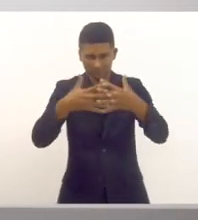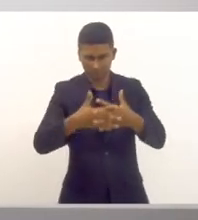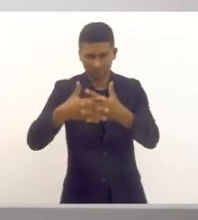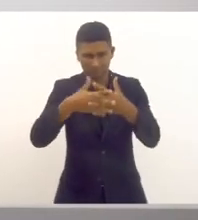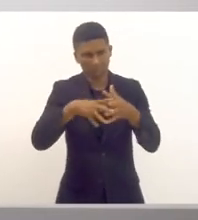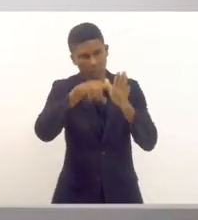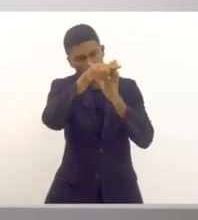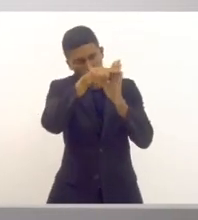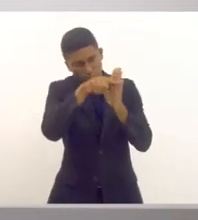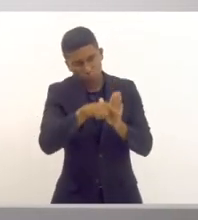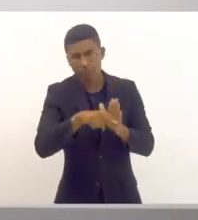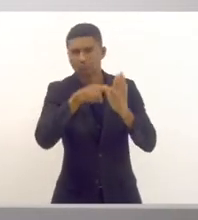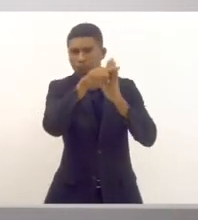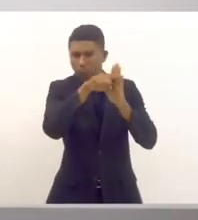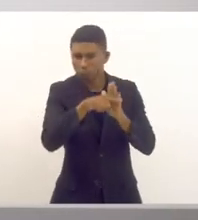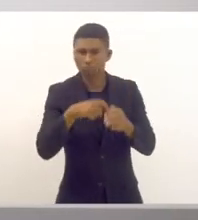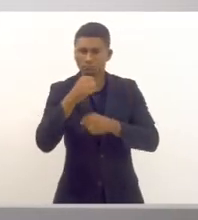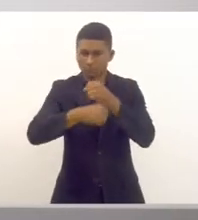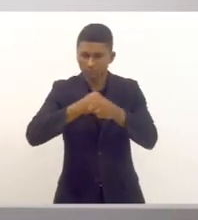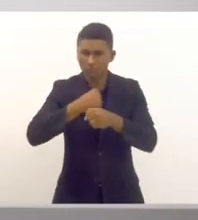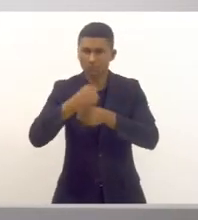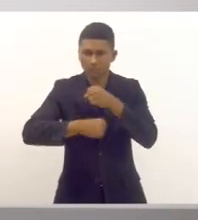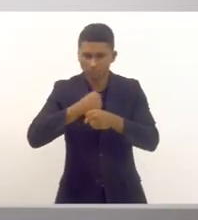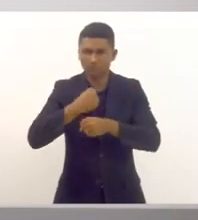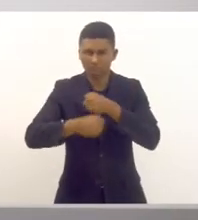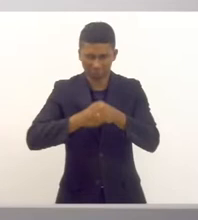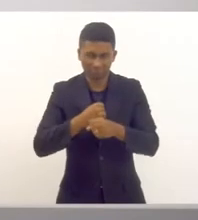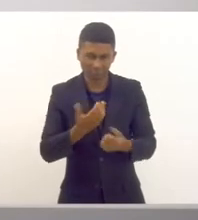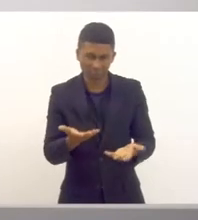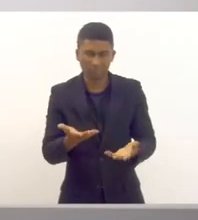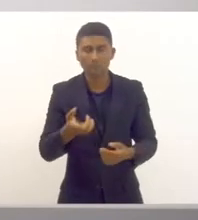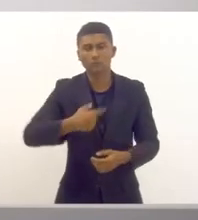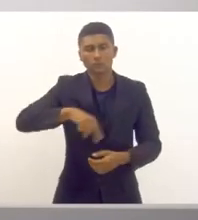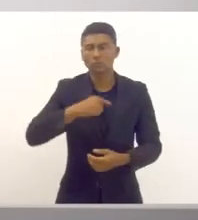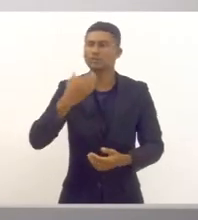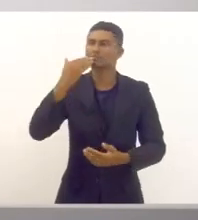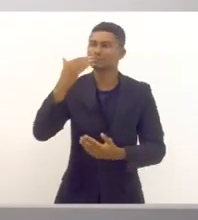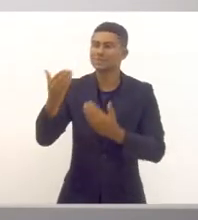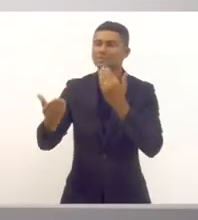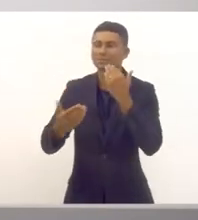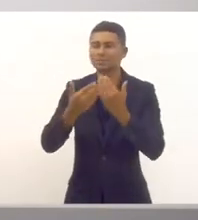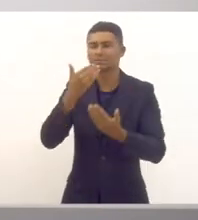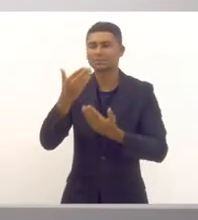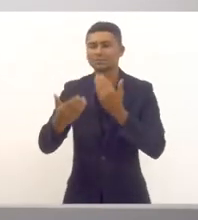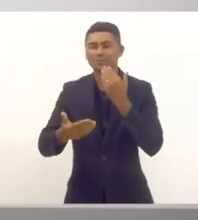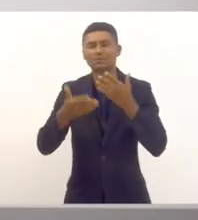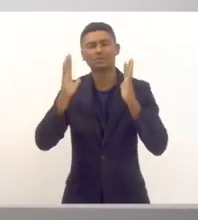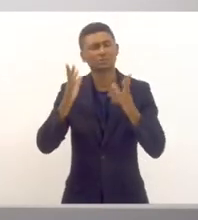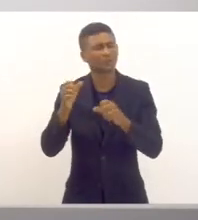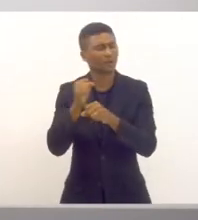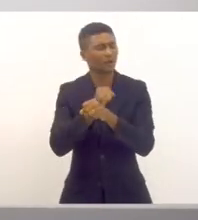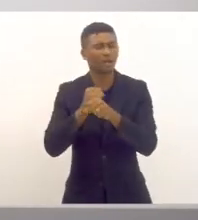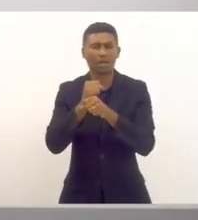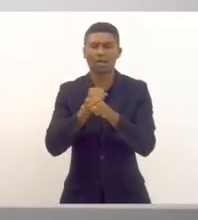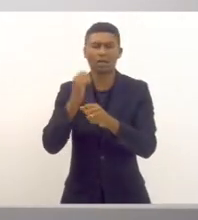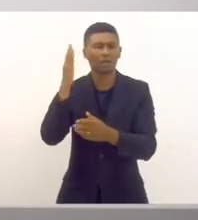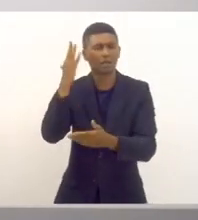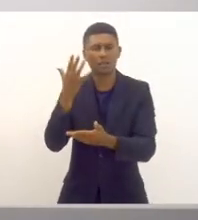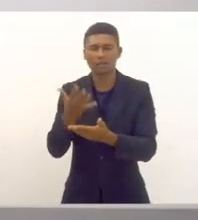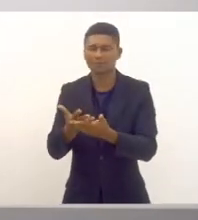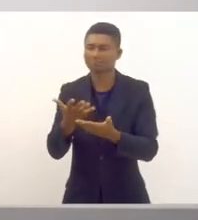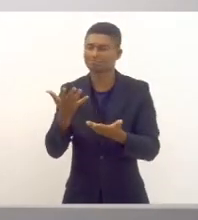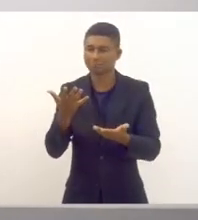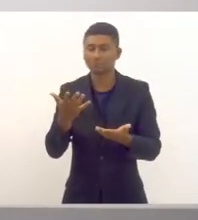demanda de longa data. Donizete e alguns colegas nossos, empresários,